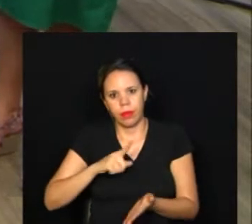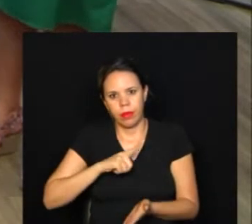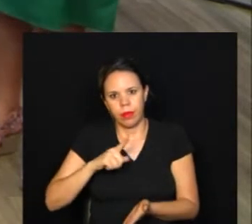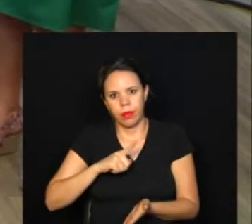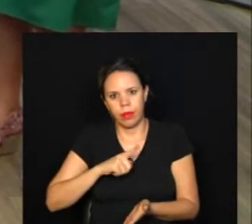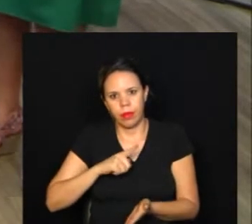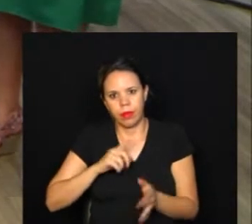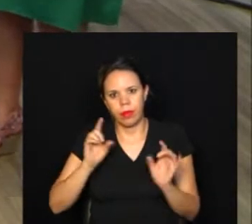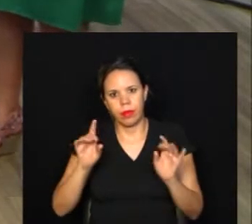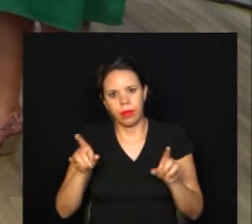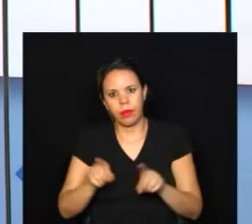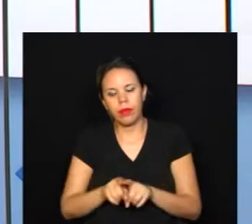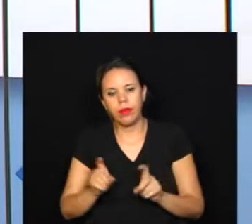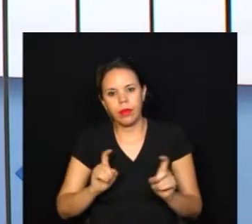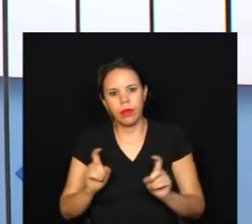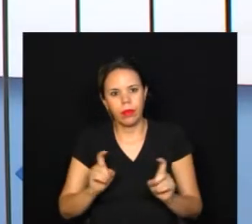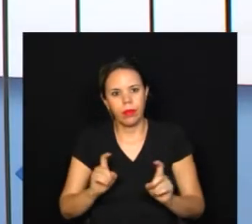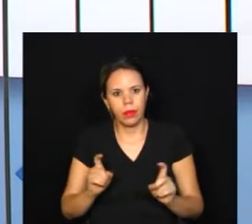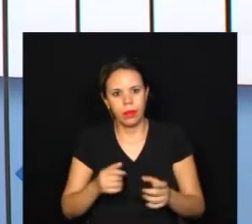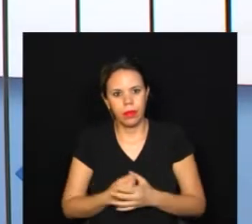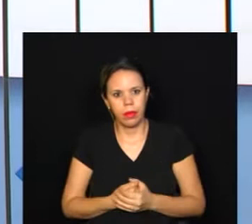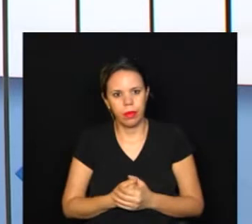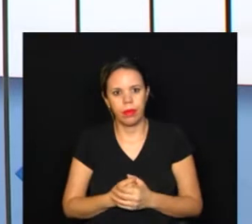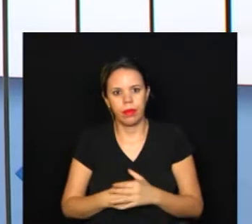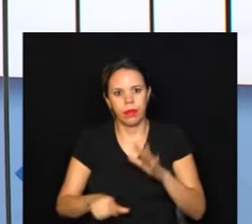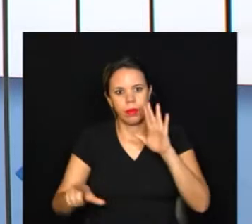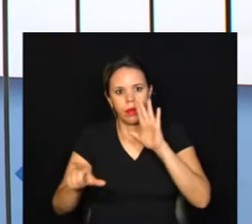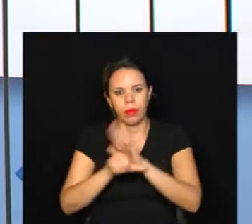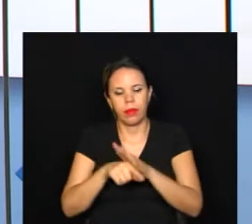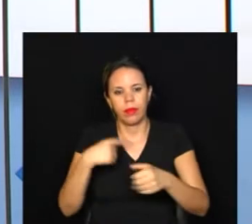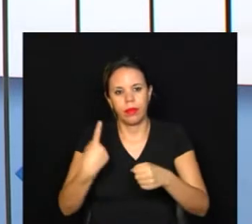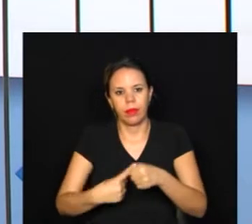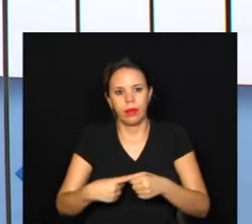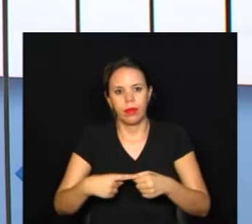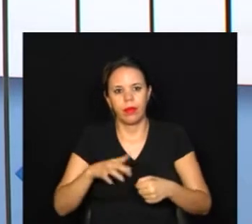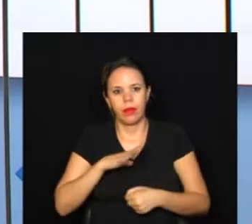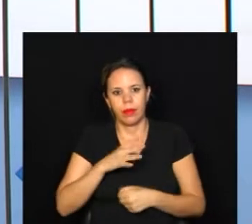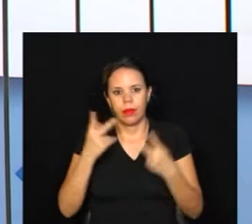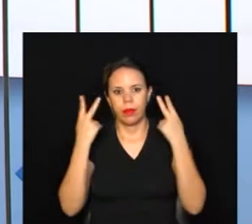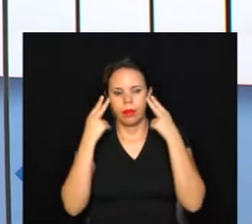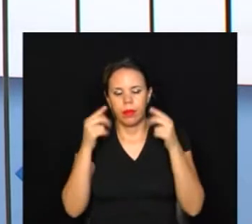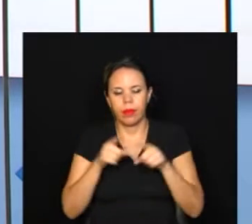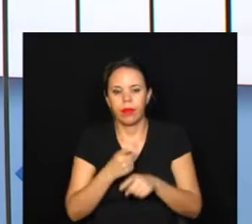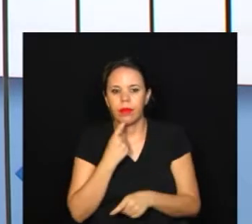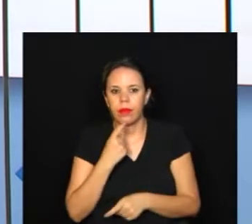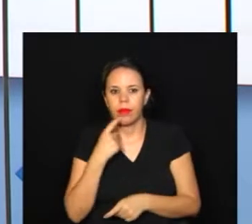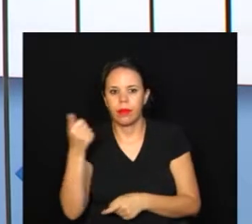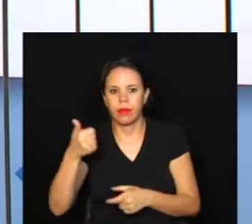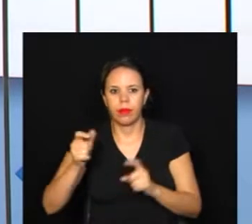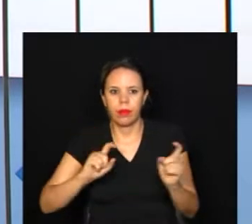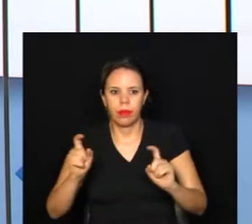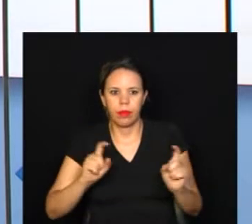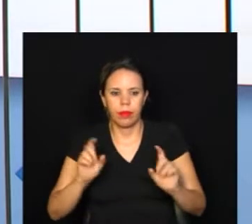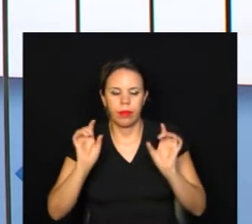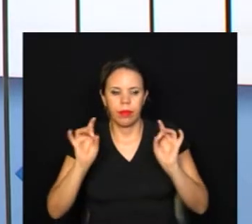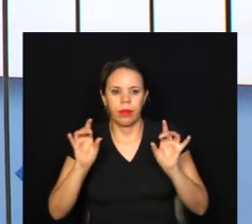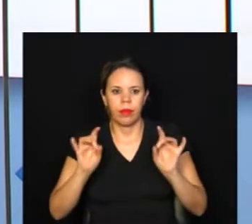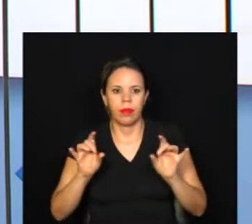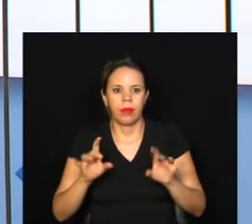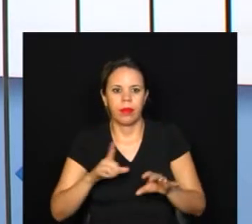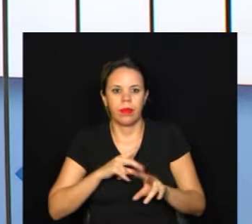reunião extraordinária e, de acordo com a lei orgânica do município, esta primeira reunião extraordinária, que